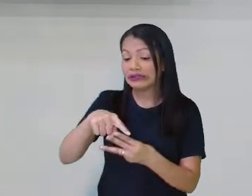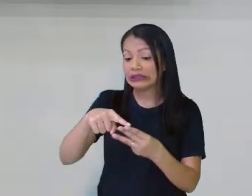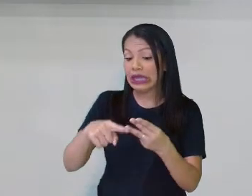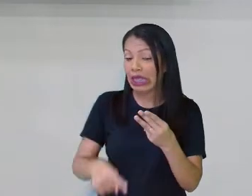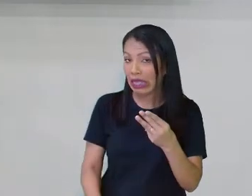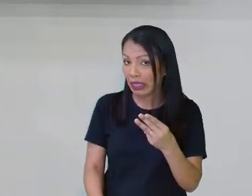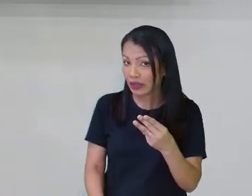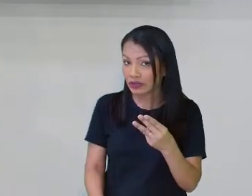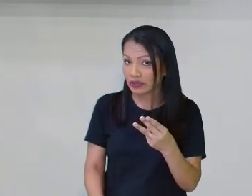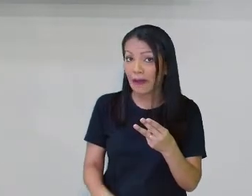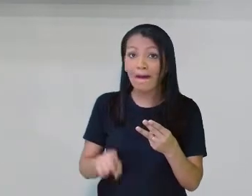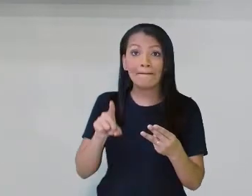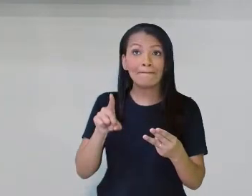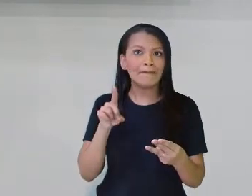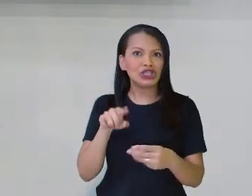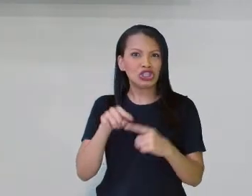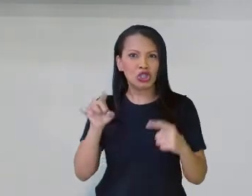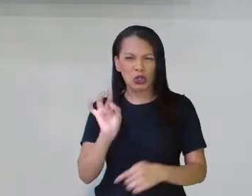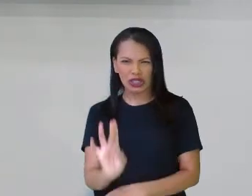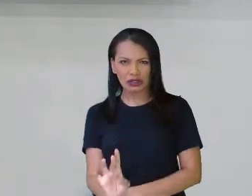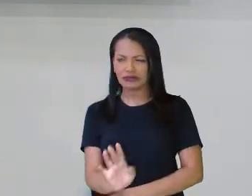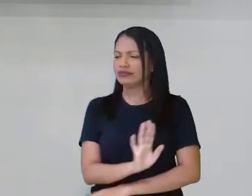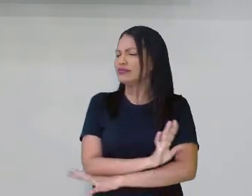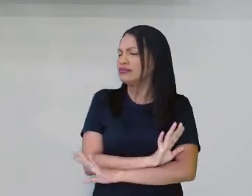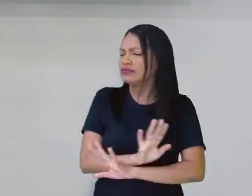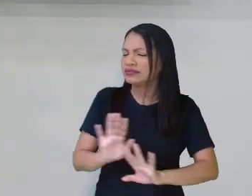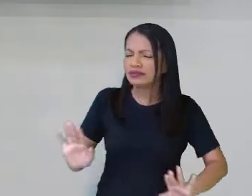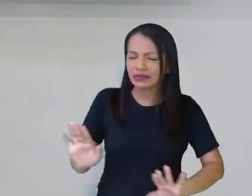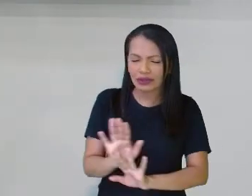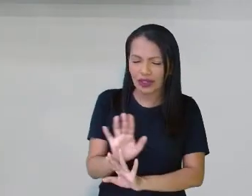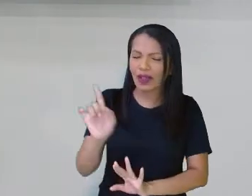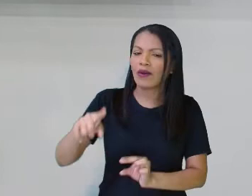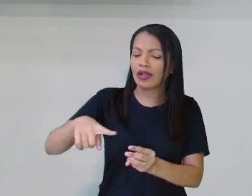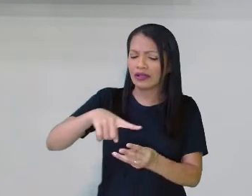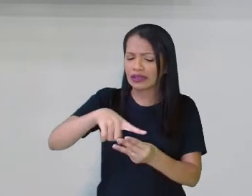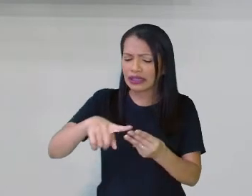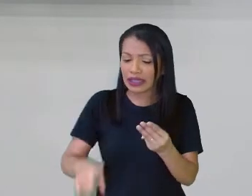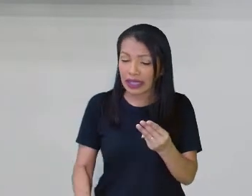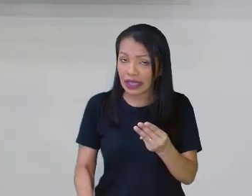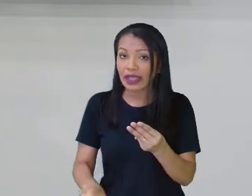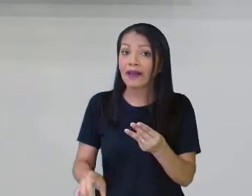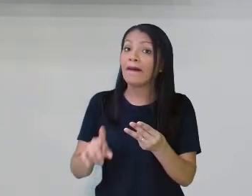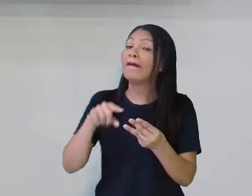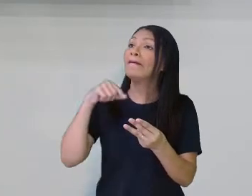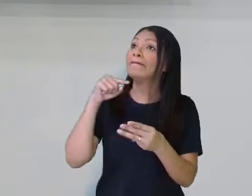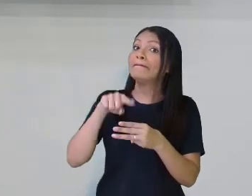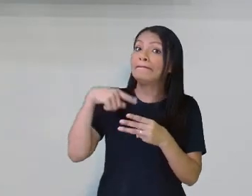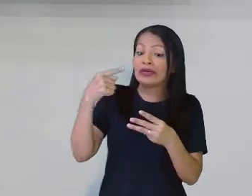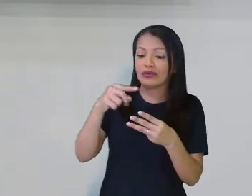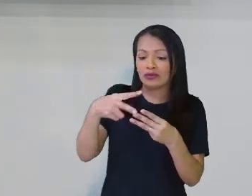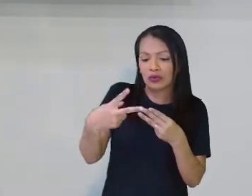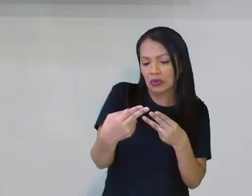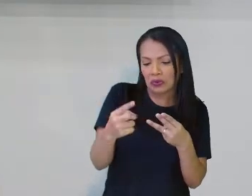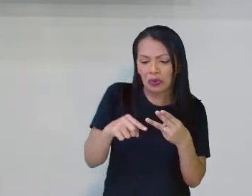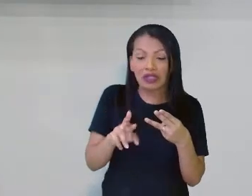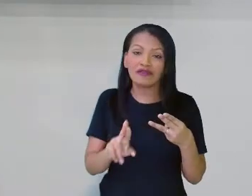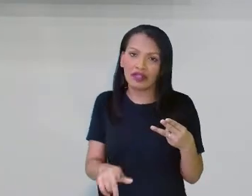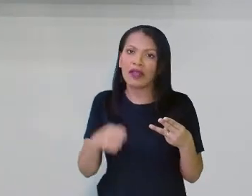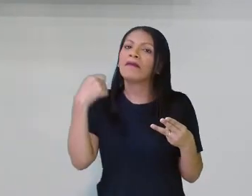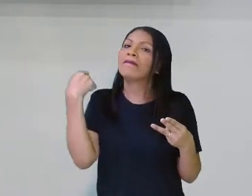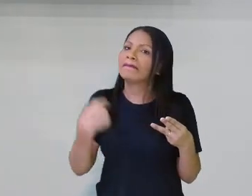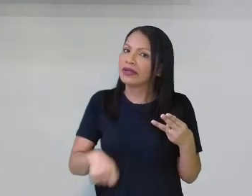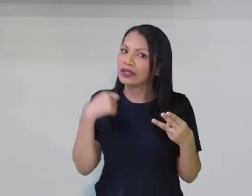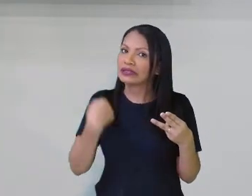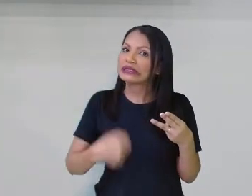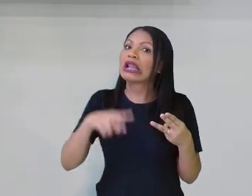é? A gente não vai ficar só, li isso aqui, é isso e vamos colocar no nosso verbete. Não. É preciso